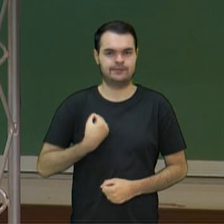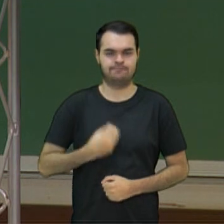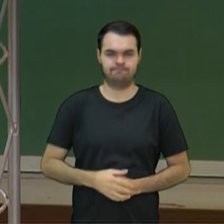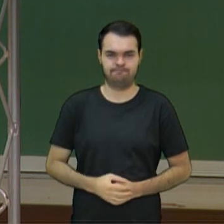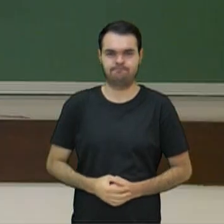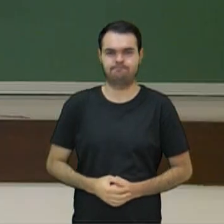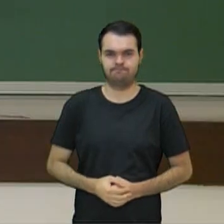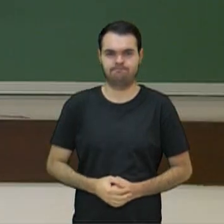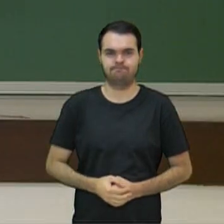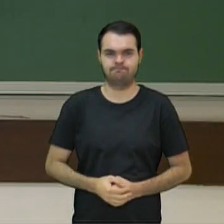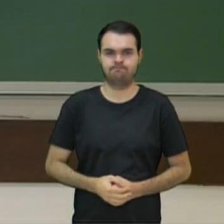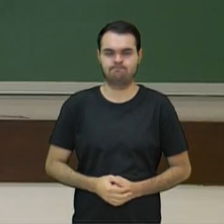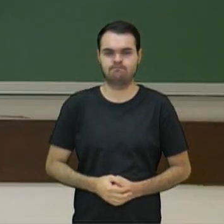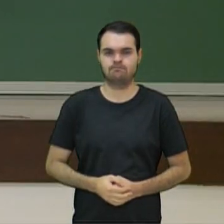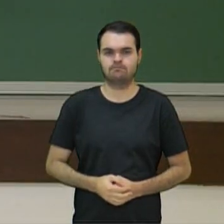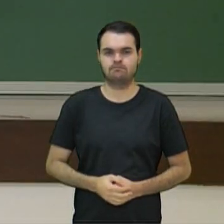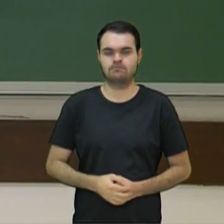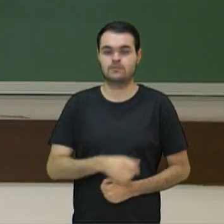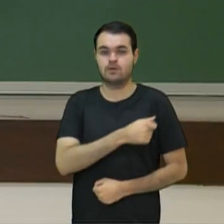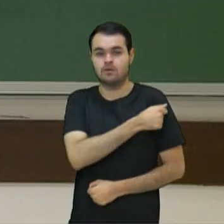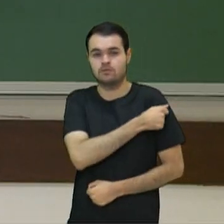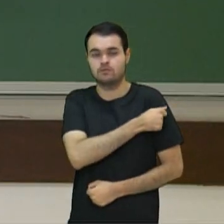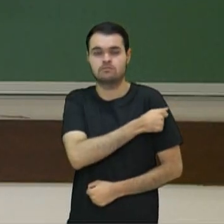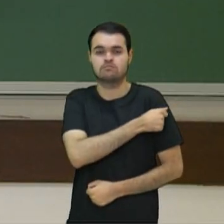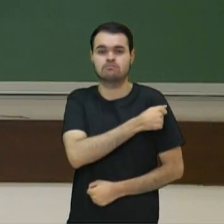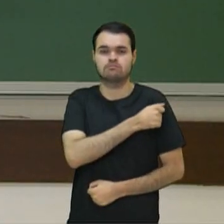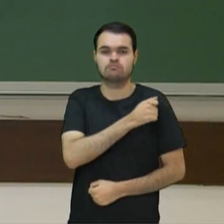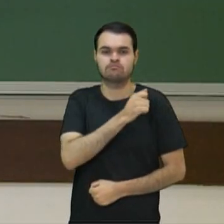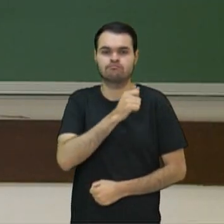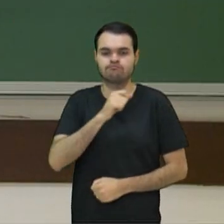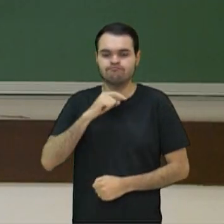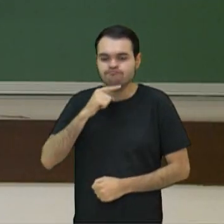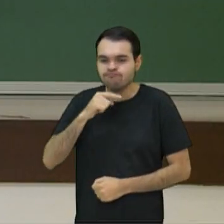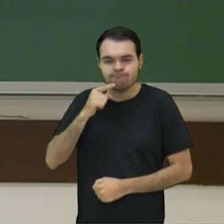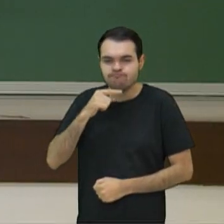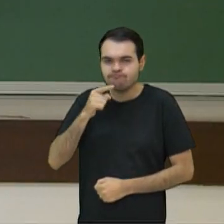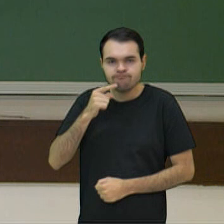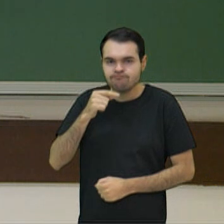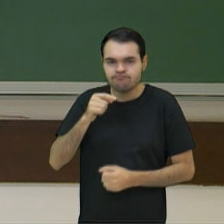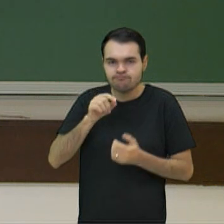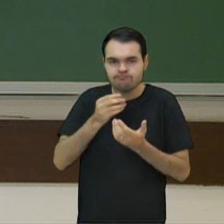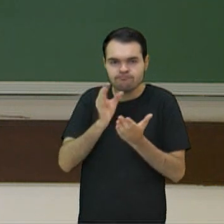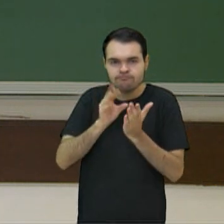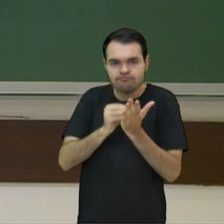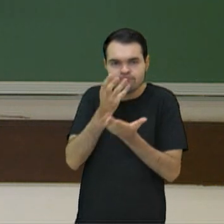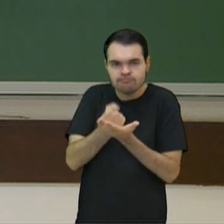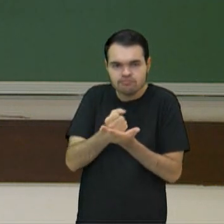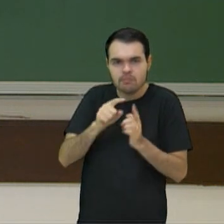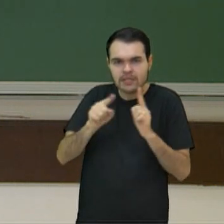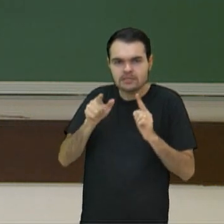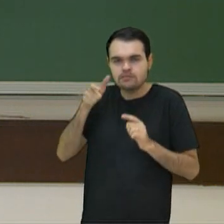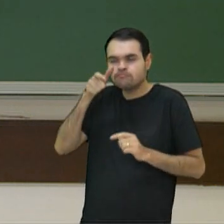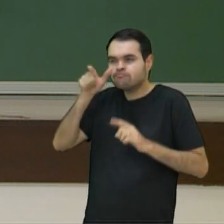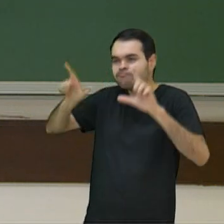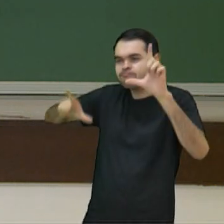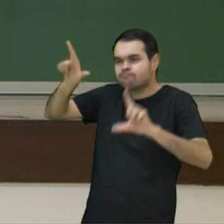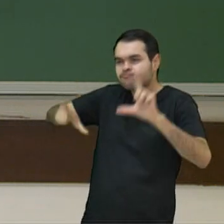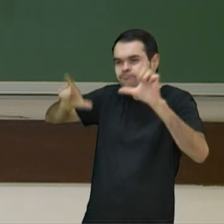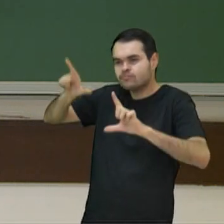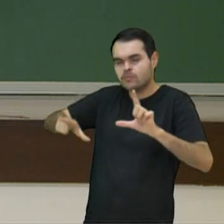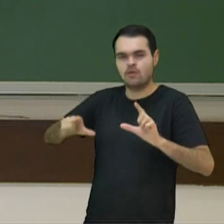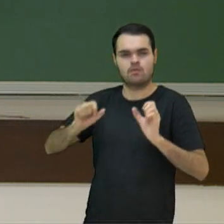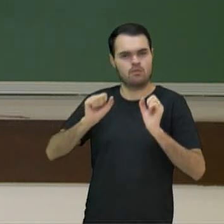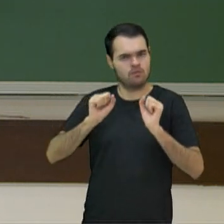presença. O aluno que não tem acesso e está assistindo através da televisão, da TV,